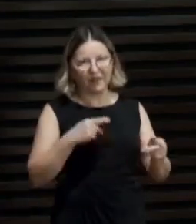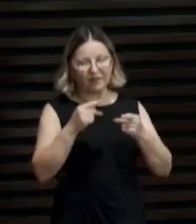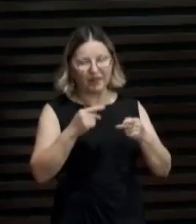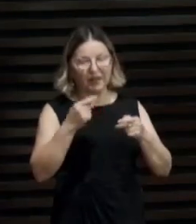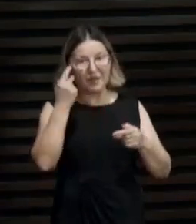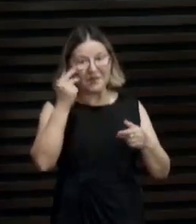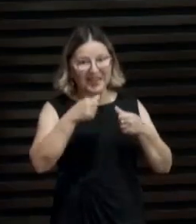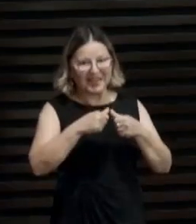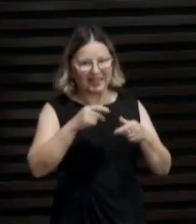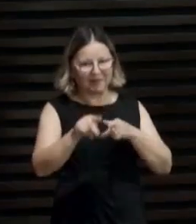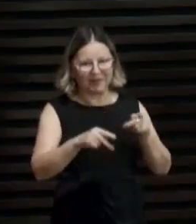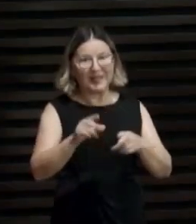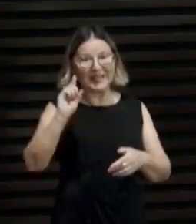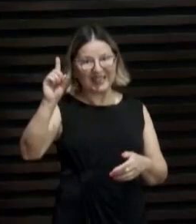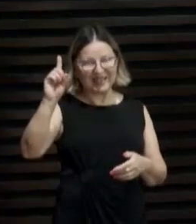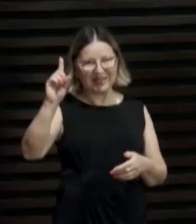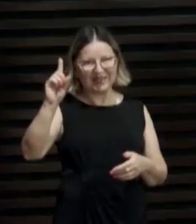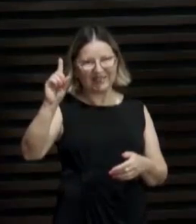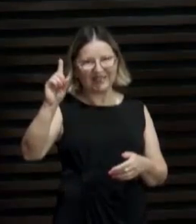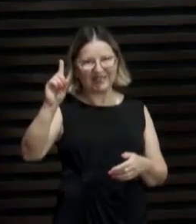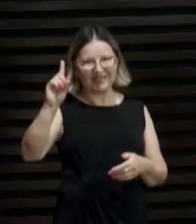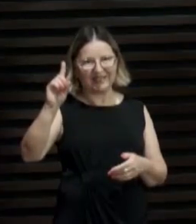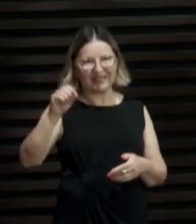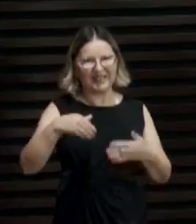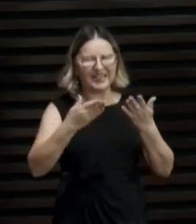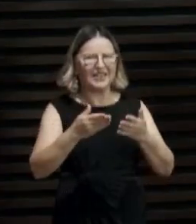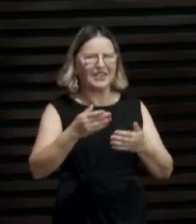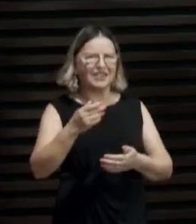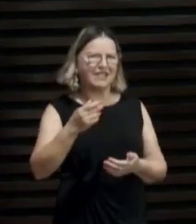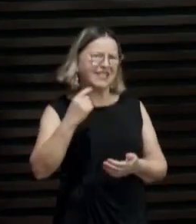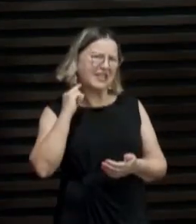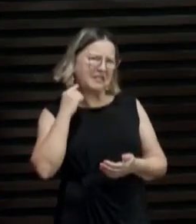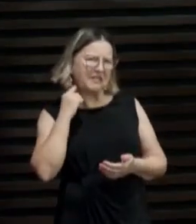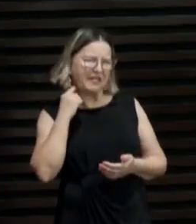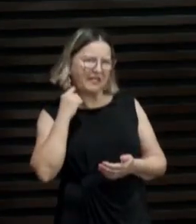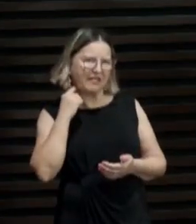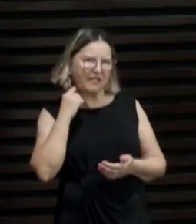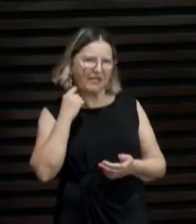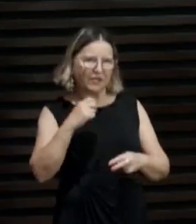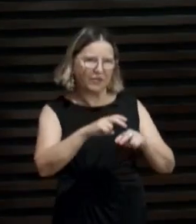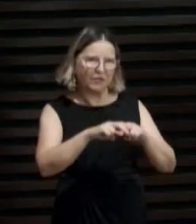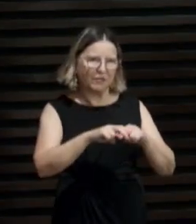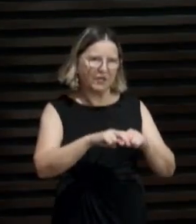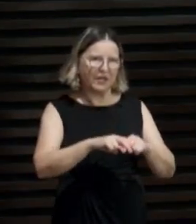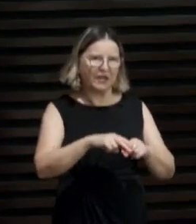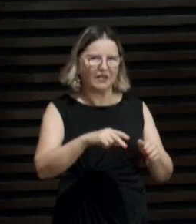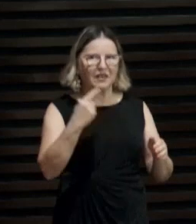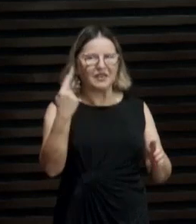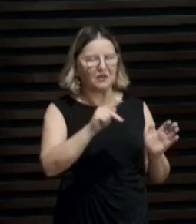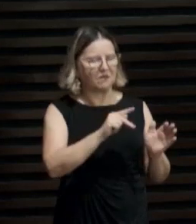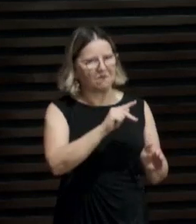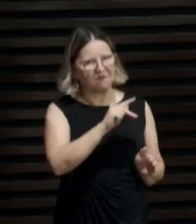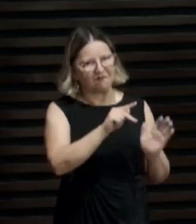pessoas, Deus entregou a imundícia pela concupiscência do seu próprio coração para desonrarem o